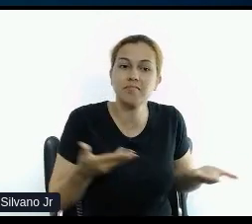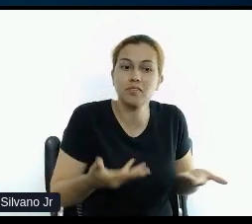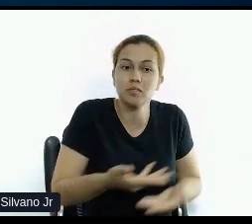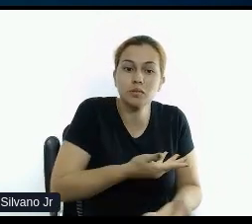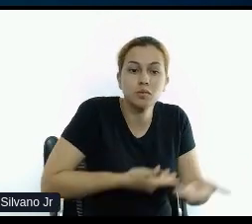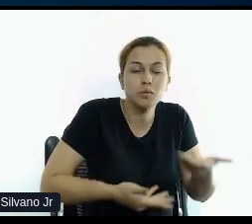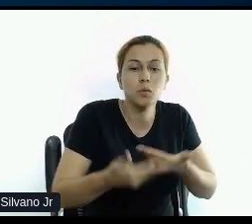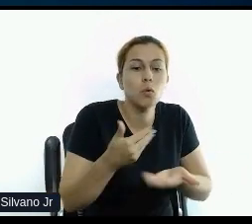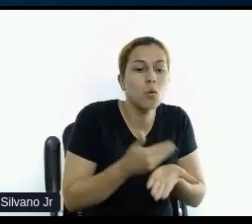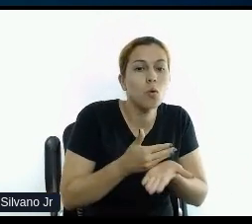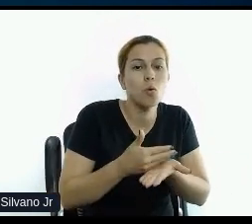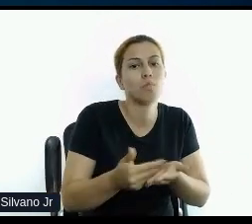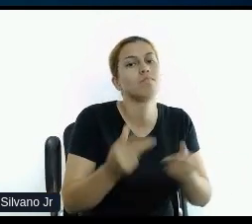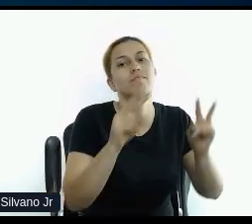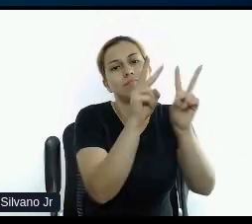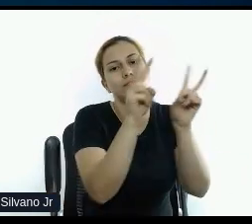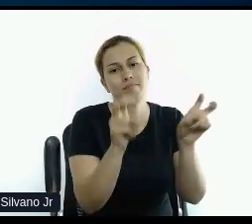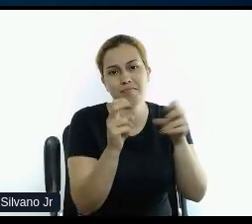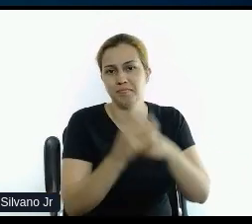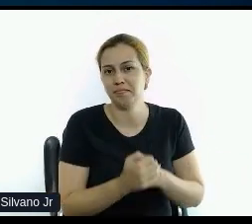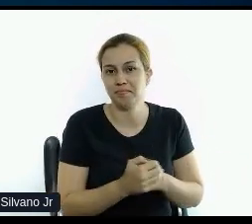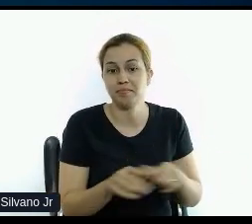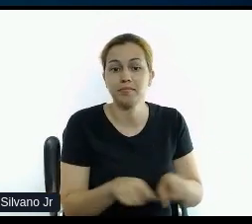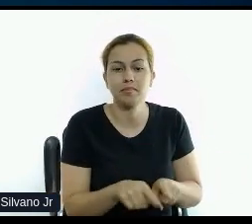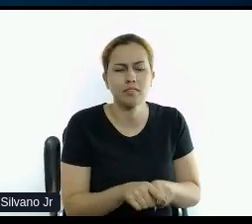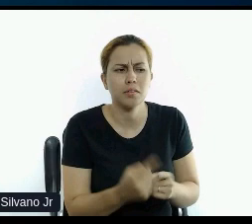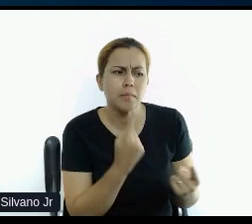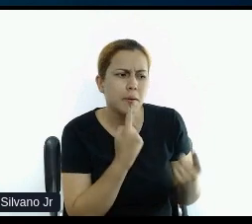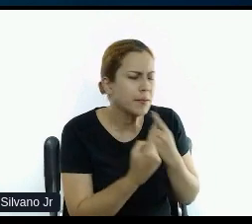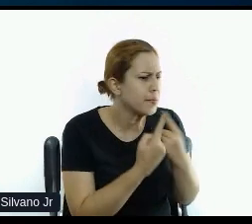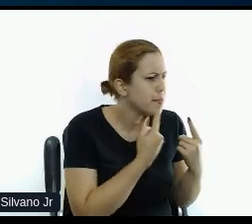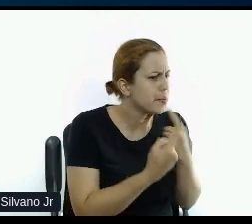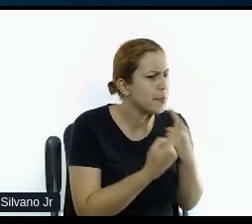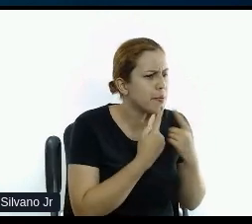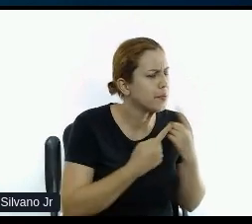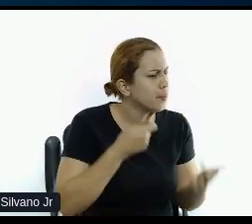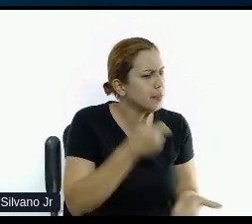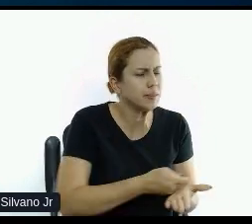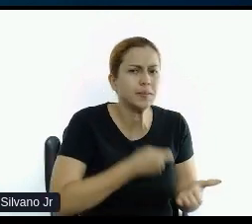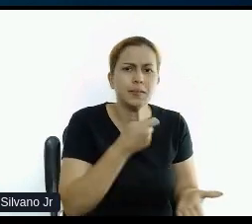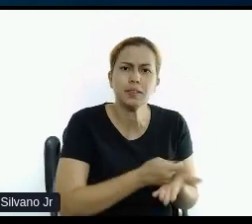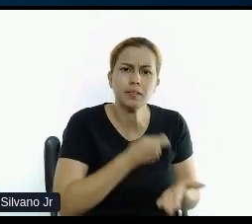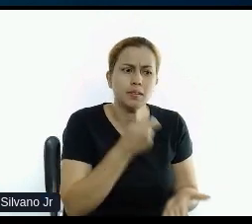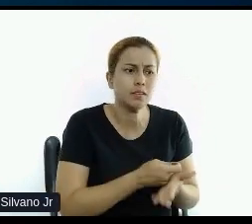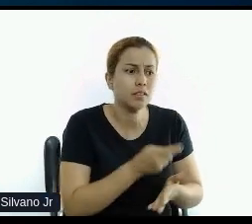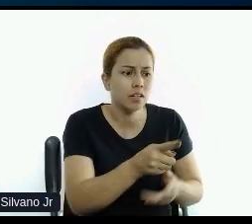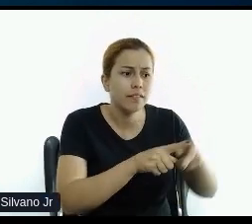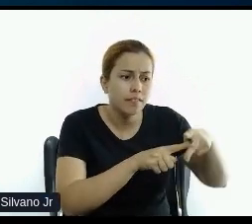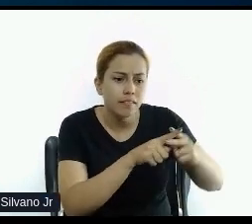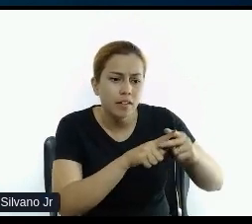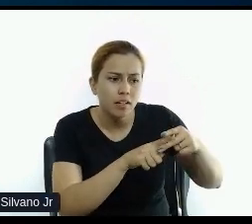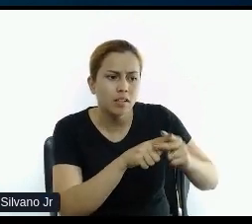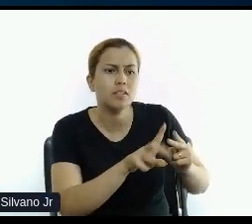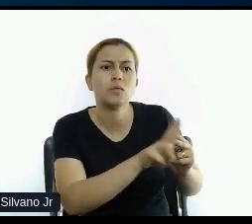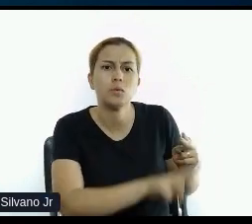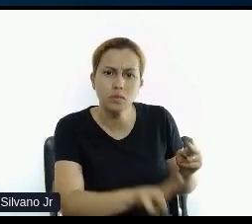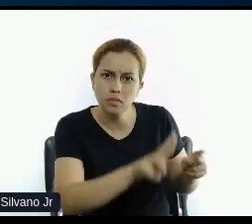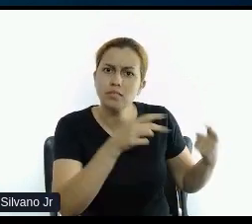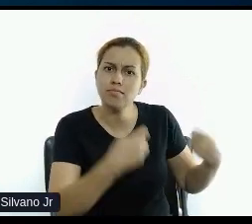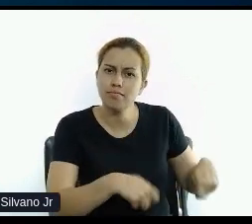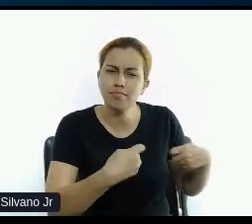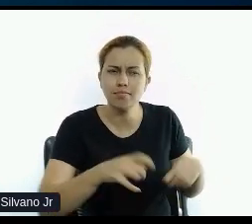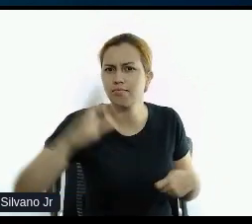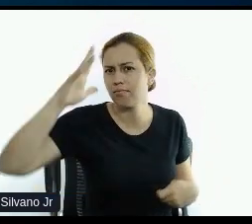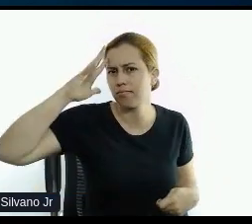falar sobre isso, a gente já começar a discutir, a gente já começar a cobrar que essas ferramentas sejam utilizadas pensando no